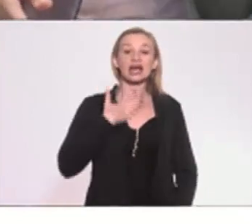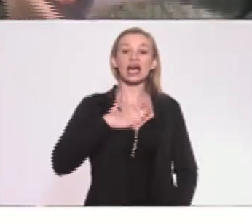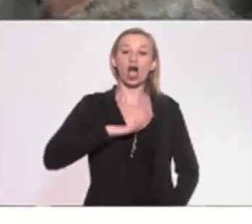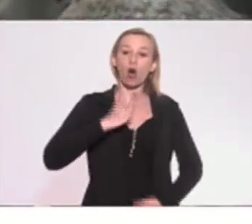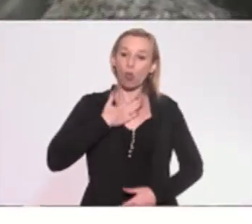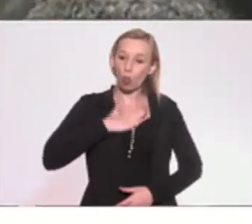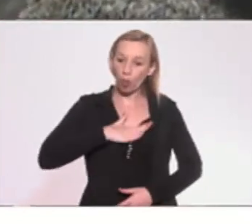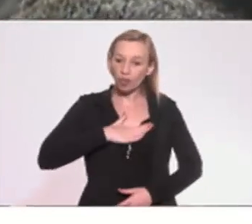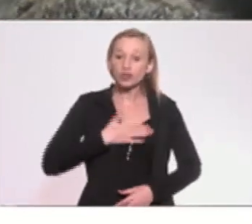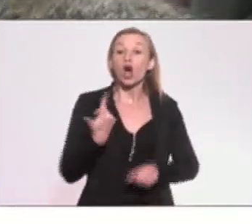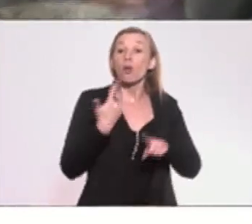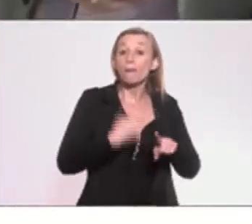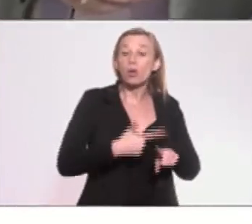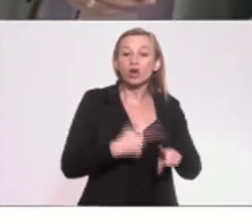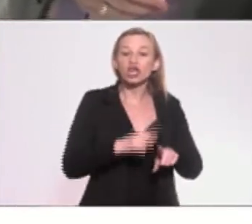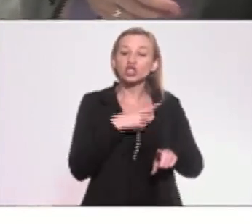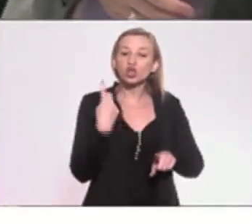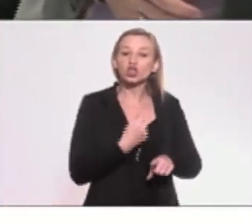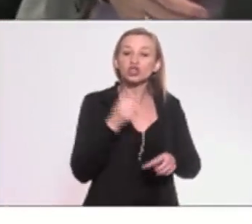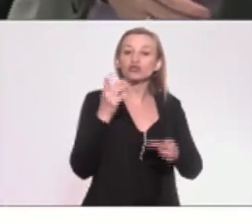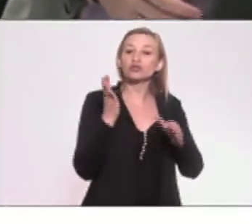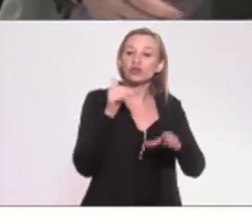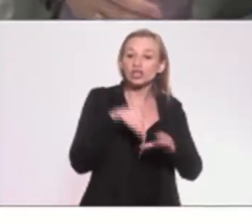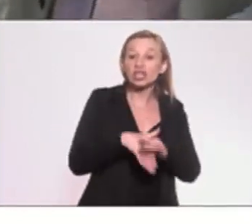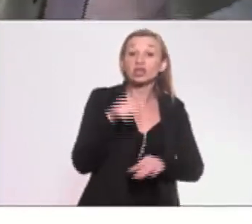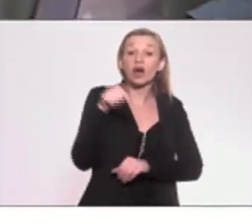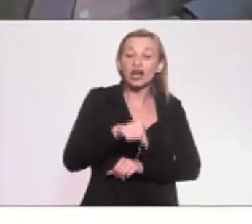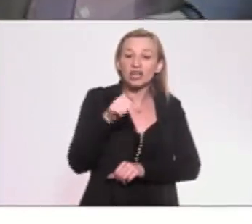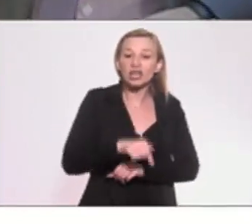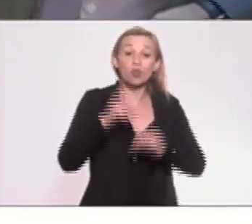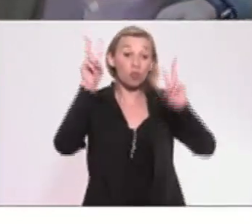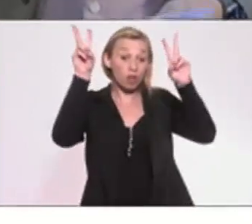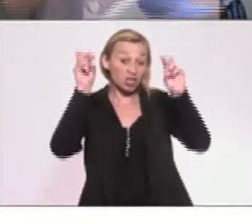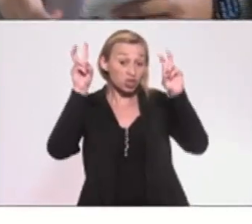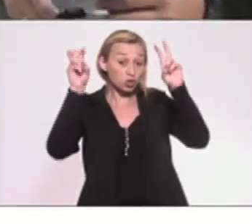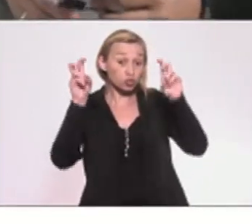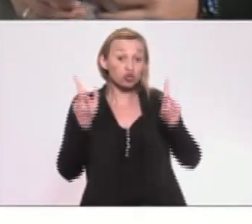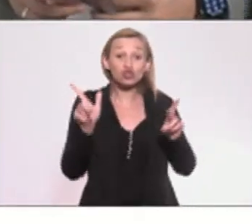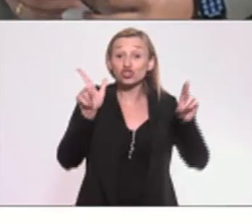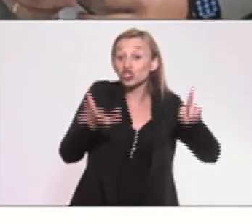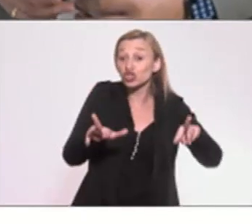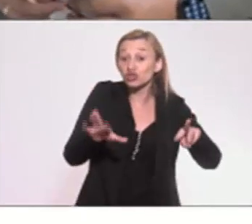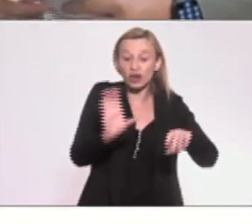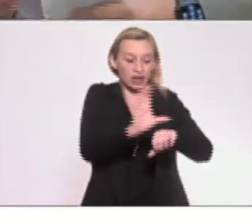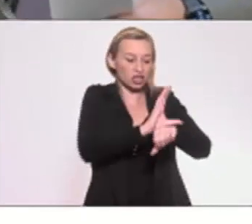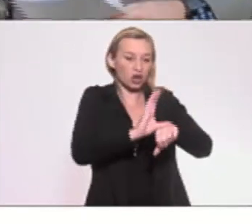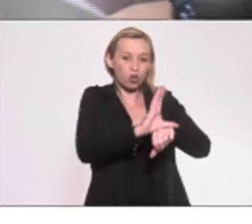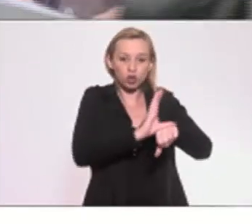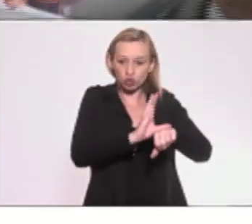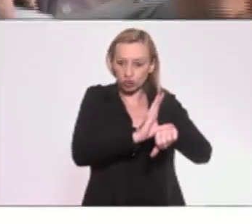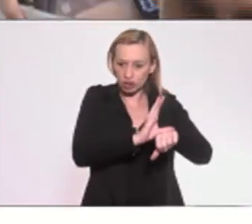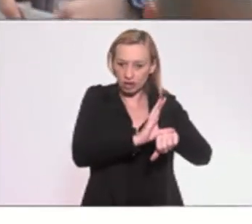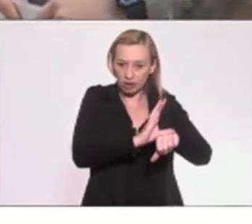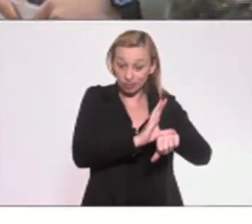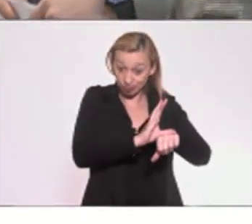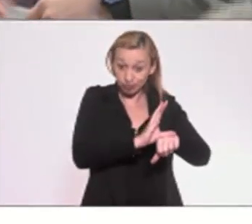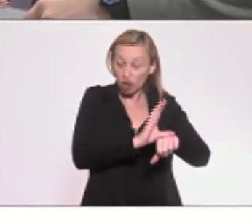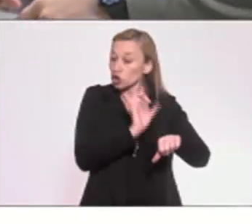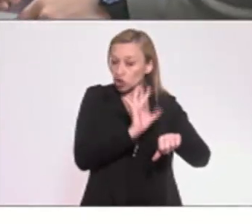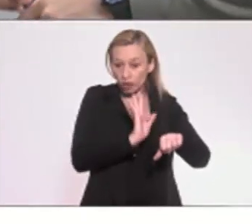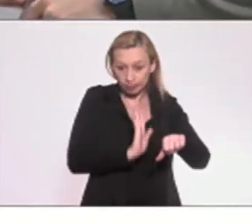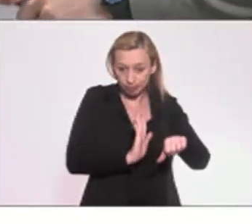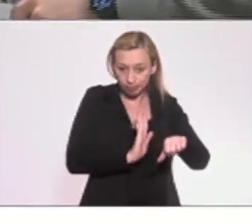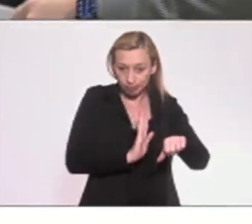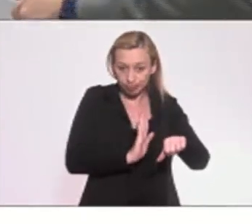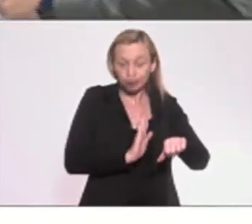tranquila, porque estamos votando aqui uma questão constitucional.